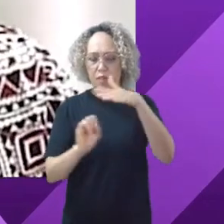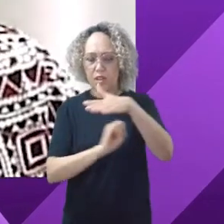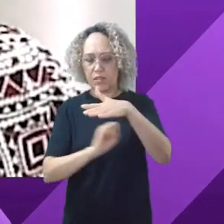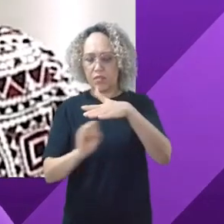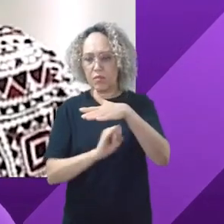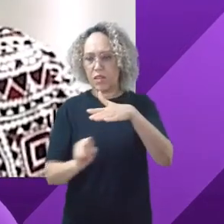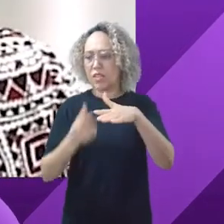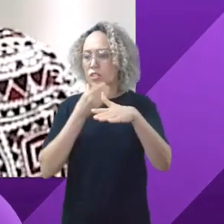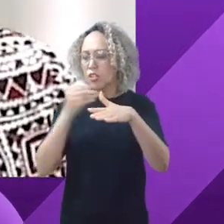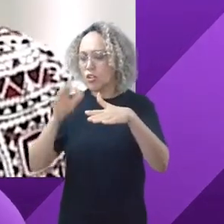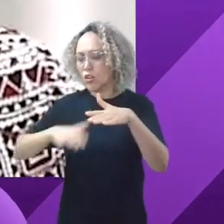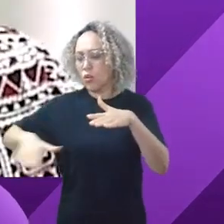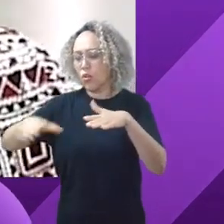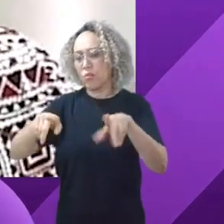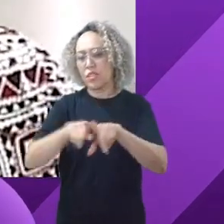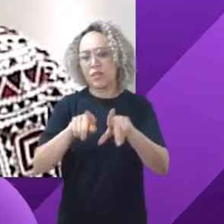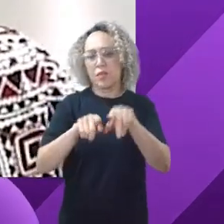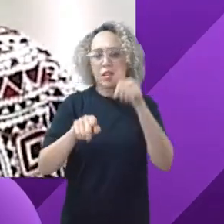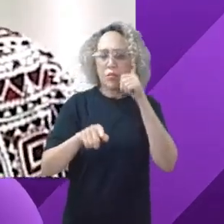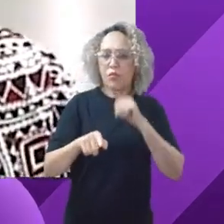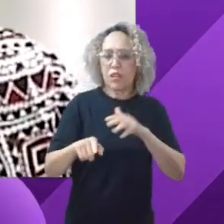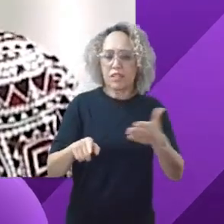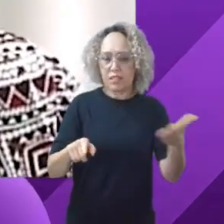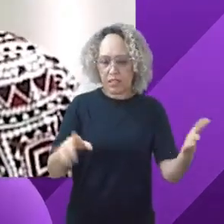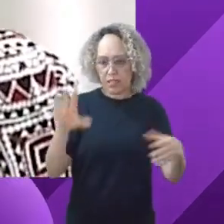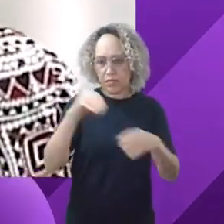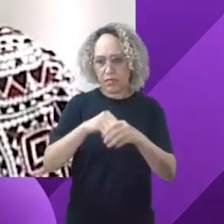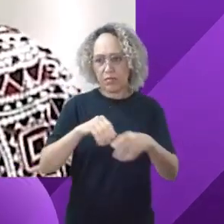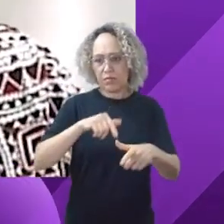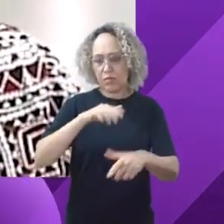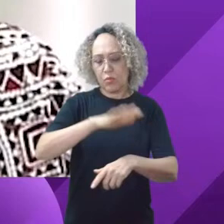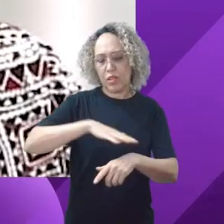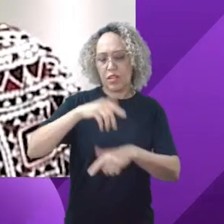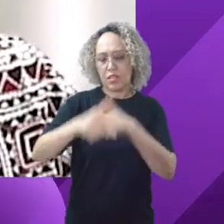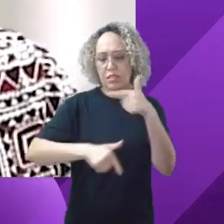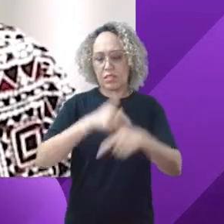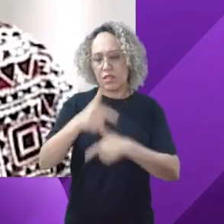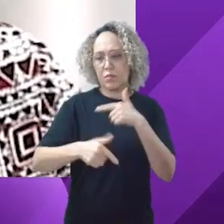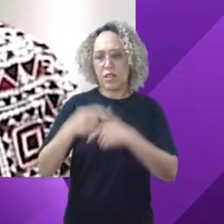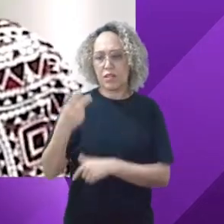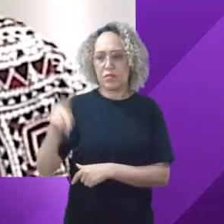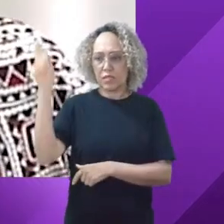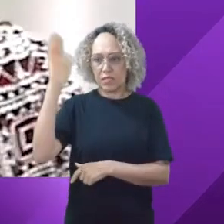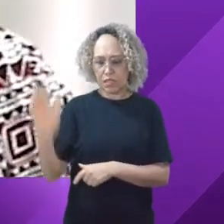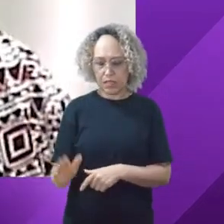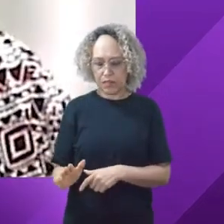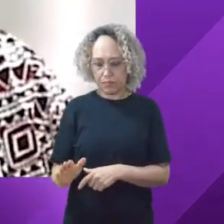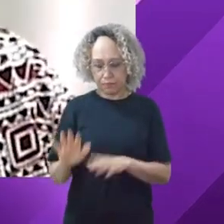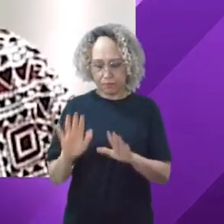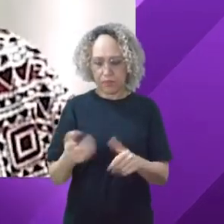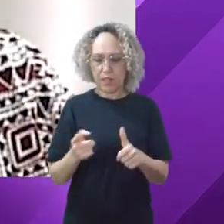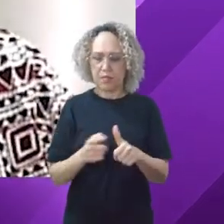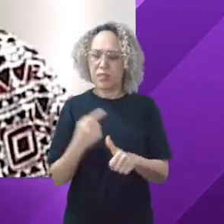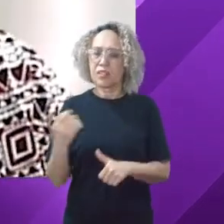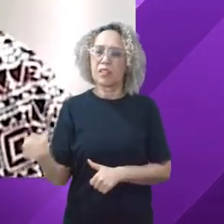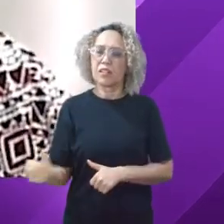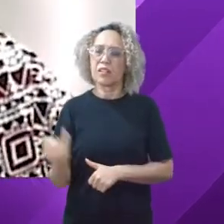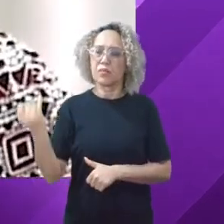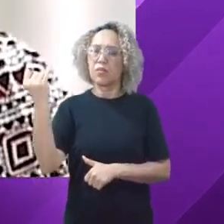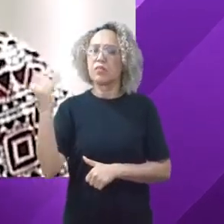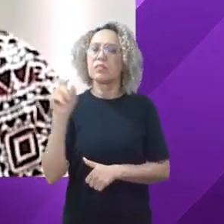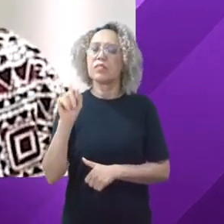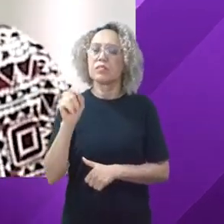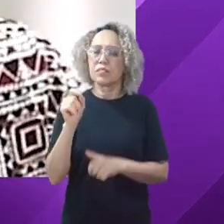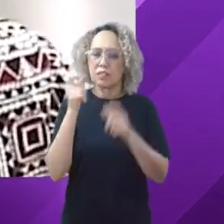têm no mercado de trabalho brasileiro. A primeira coisa que eu sempre acho importante chamar a